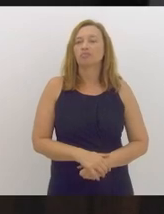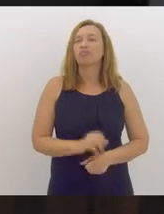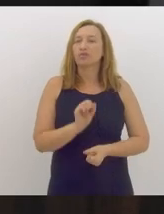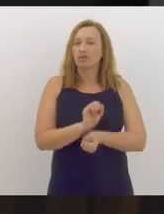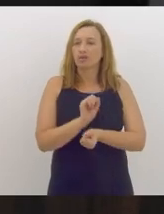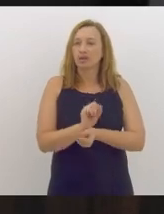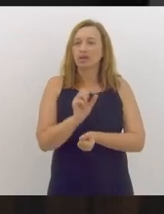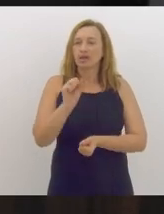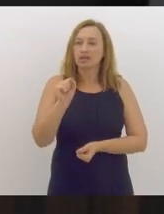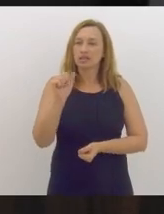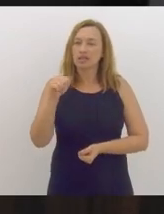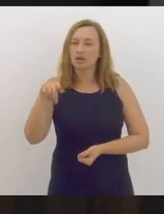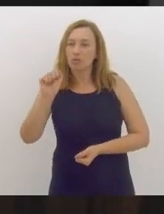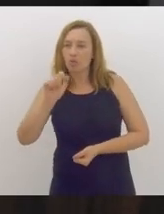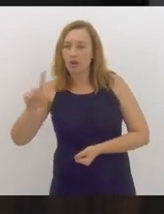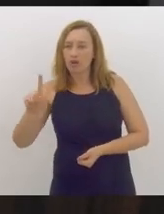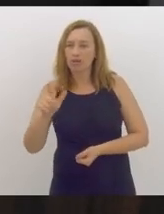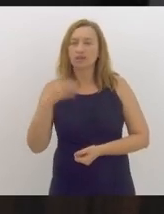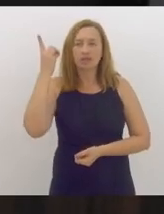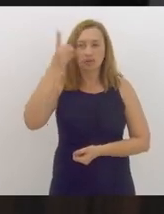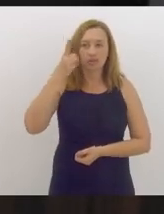Samuel. Deputado Jorge.